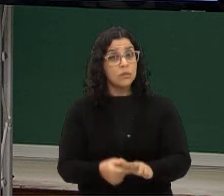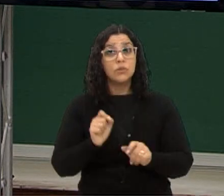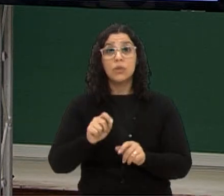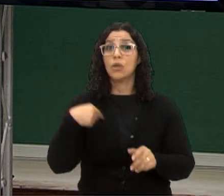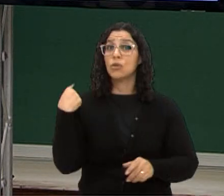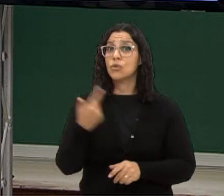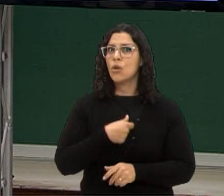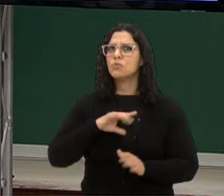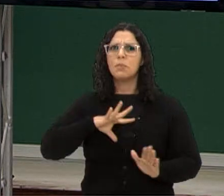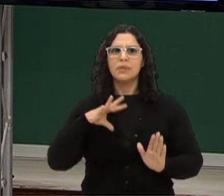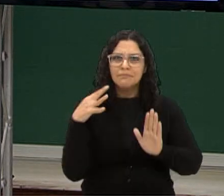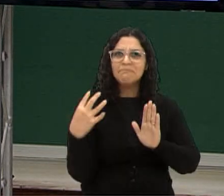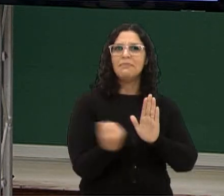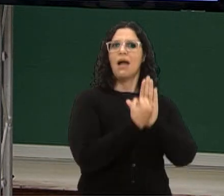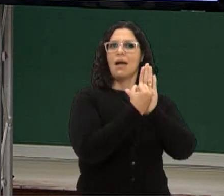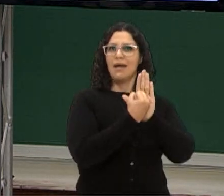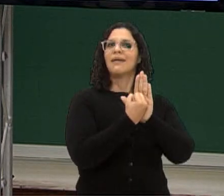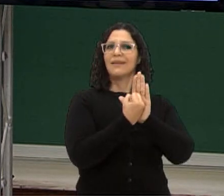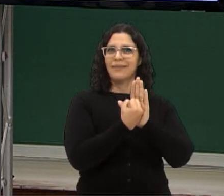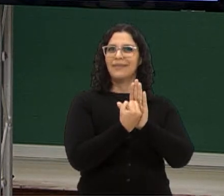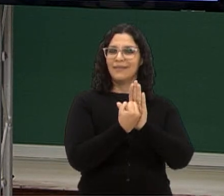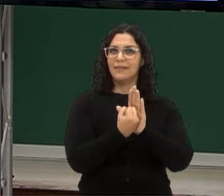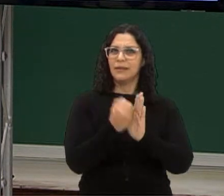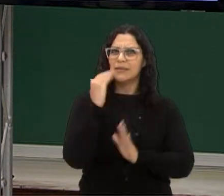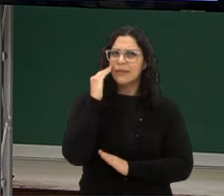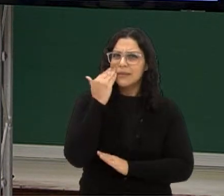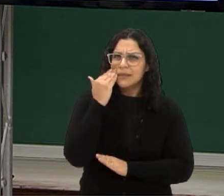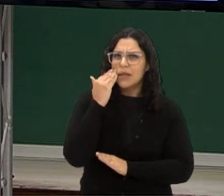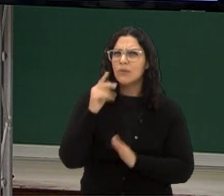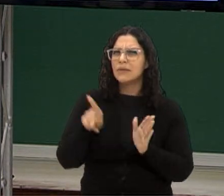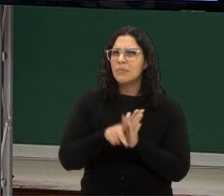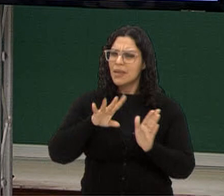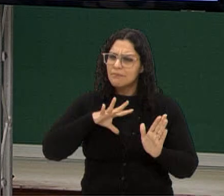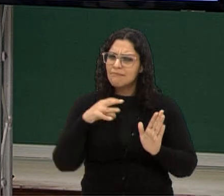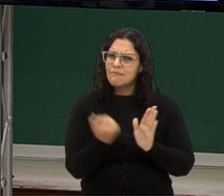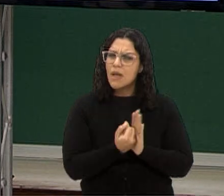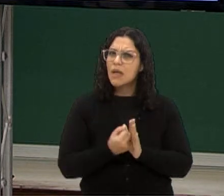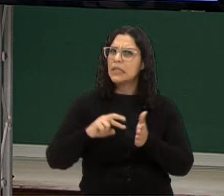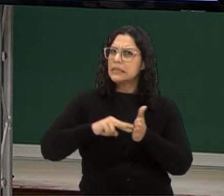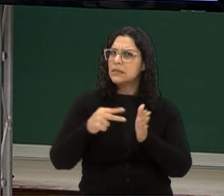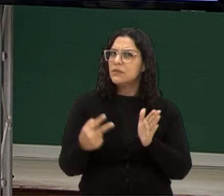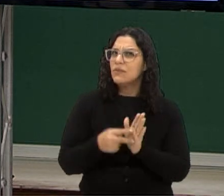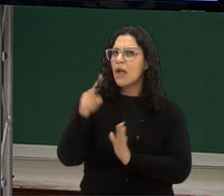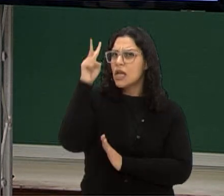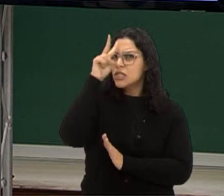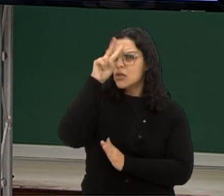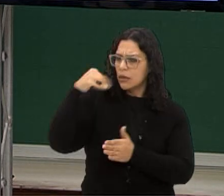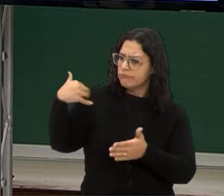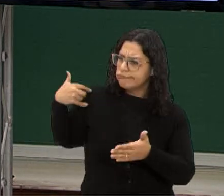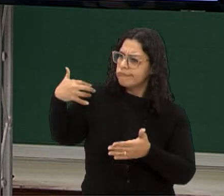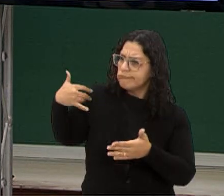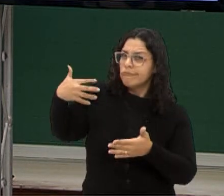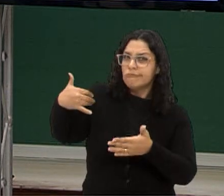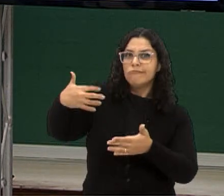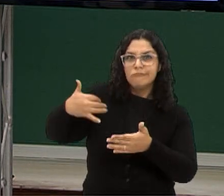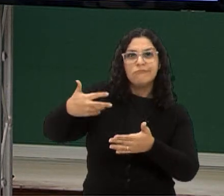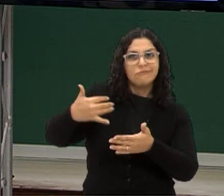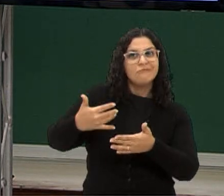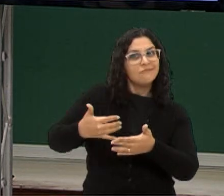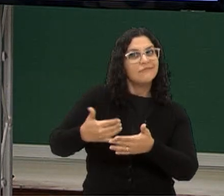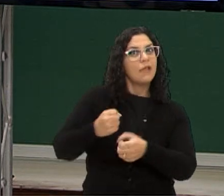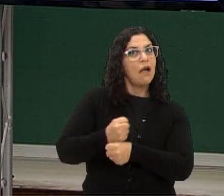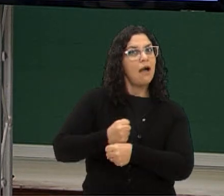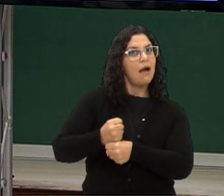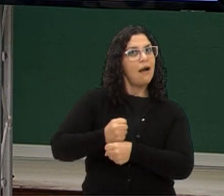do fato simbólico, entende? Daquele fato que representou todo um processo que aconteceu em uma